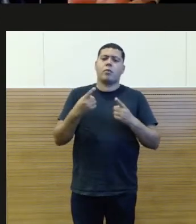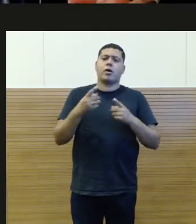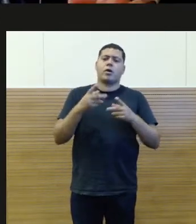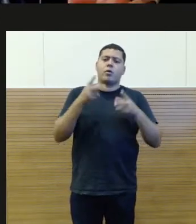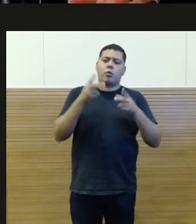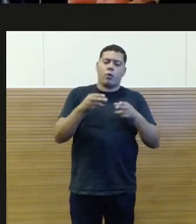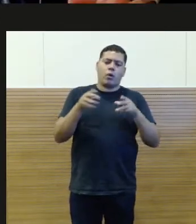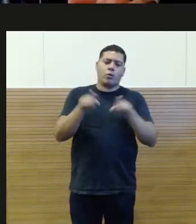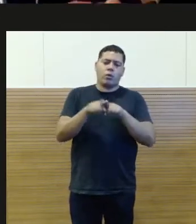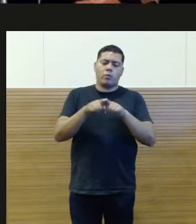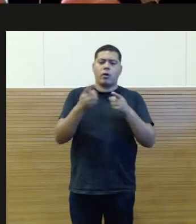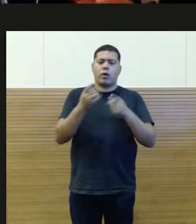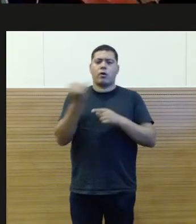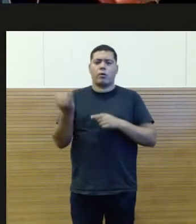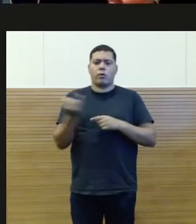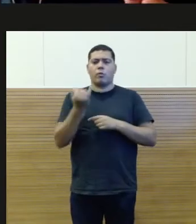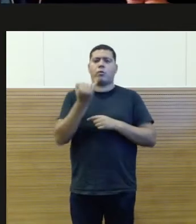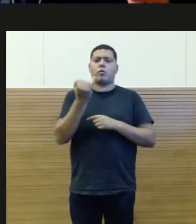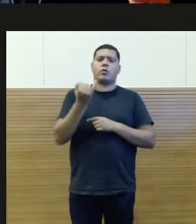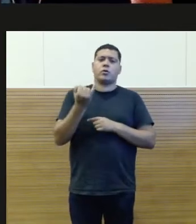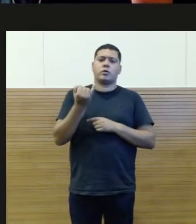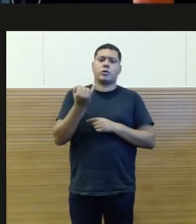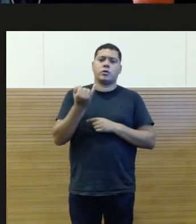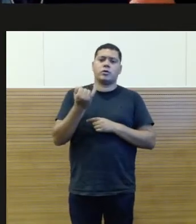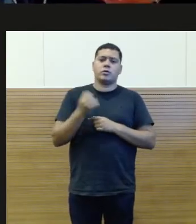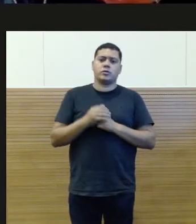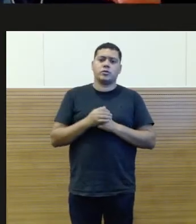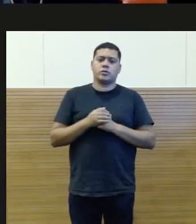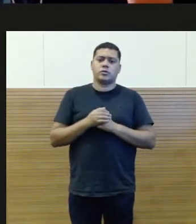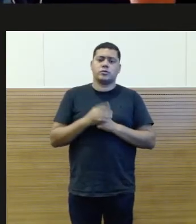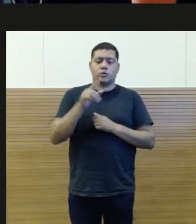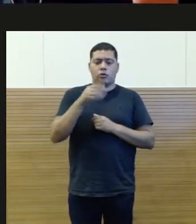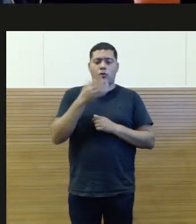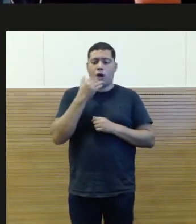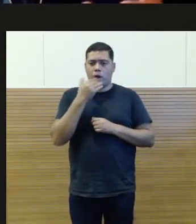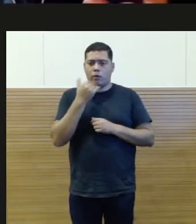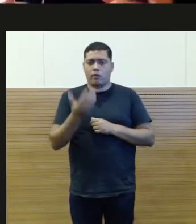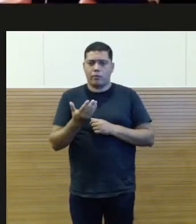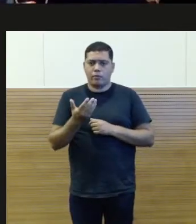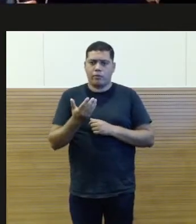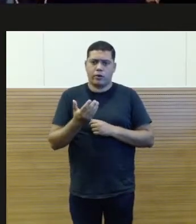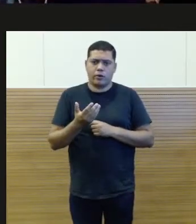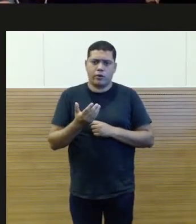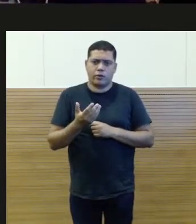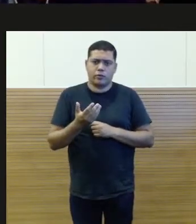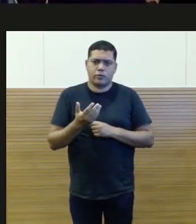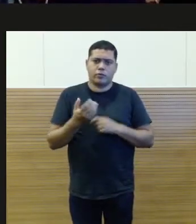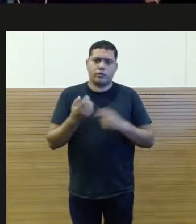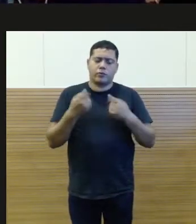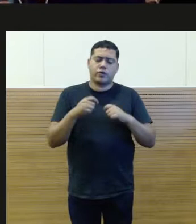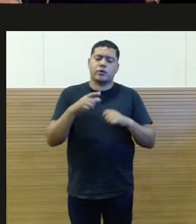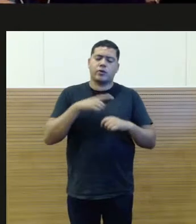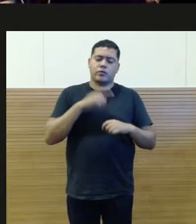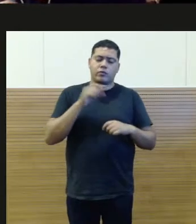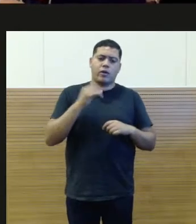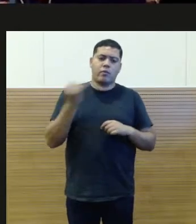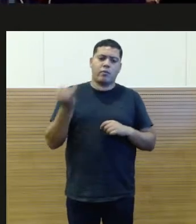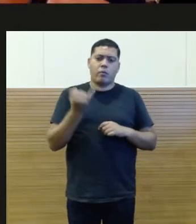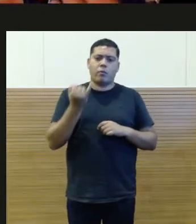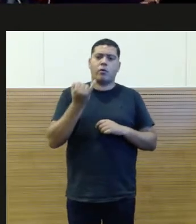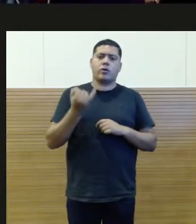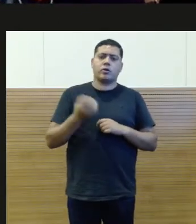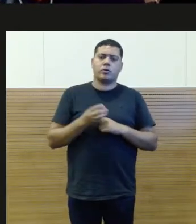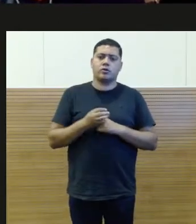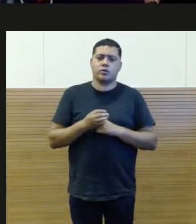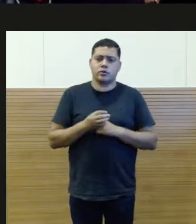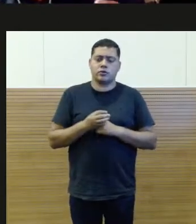igualmente importante, é o fato de que, nos alimentos, claro que os nutrientes são muito importantes, né, que vão definir o